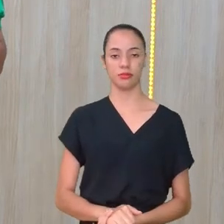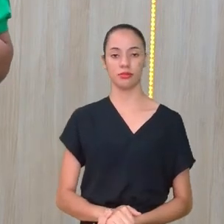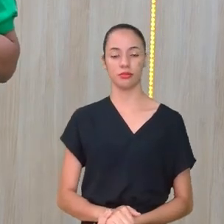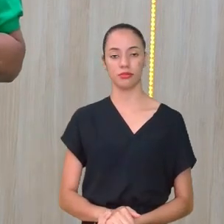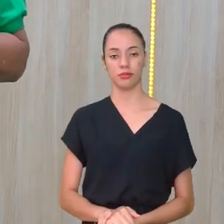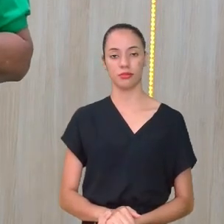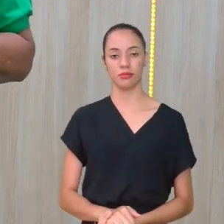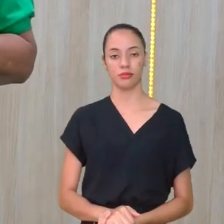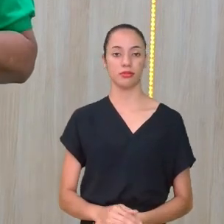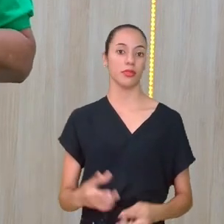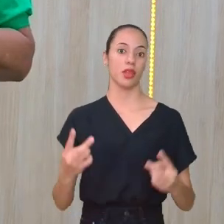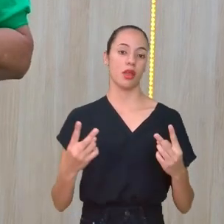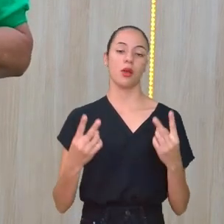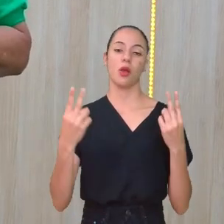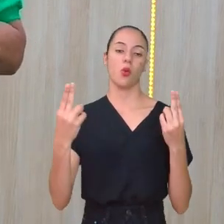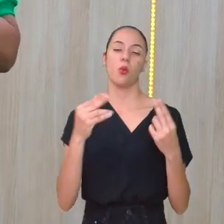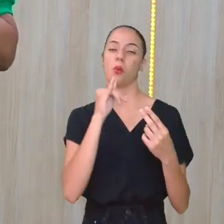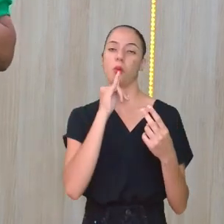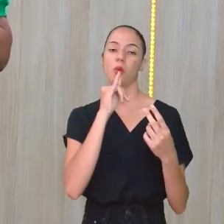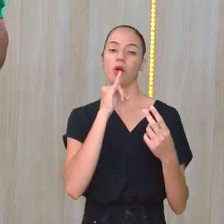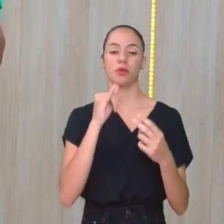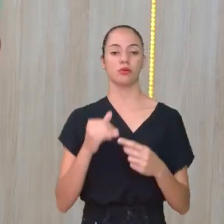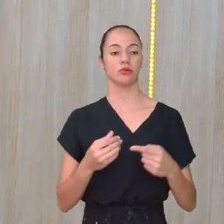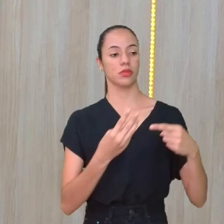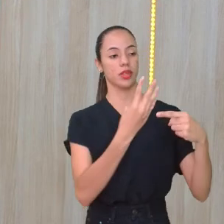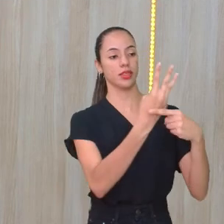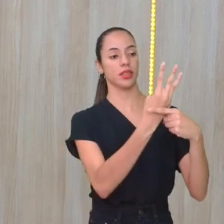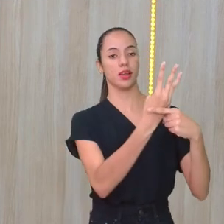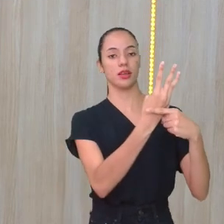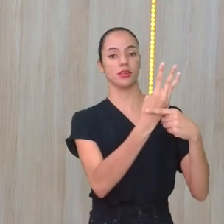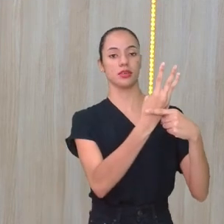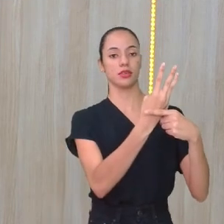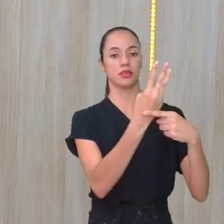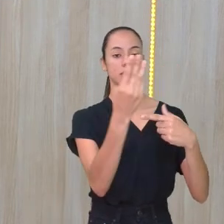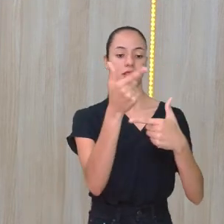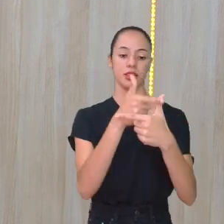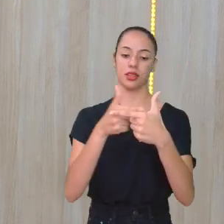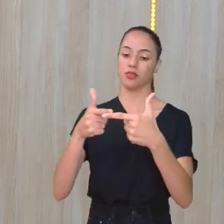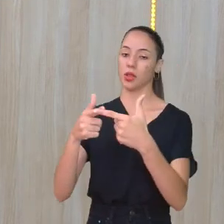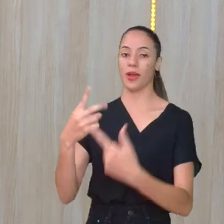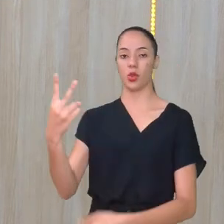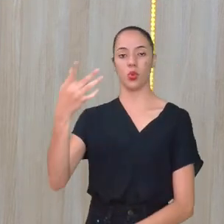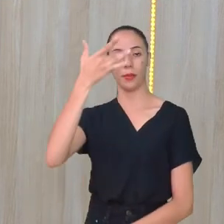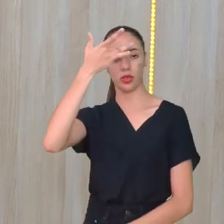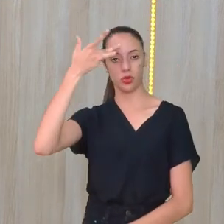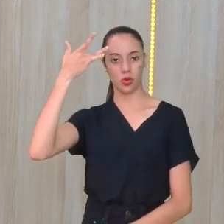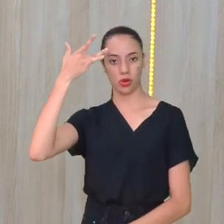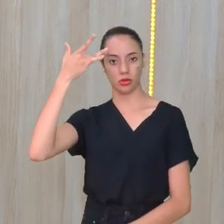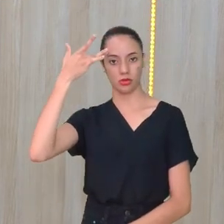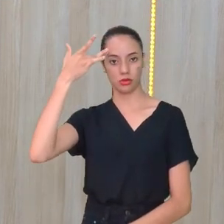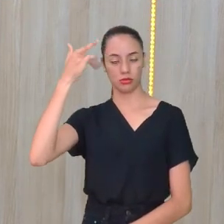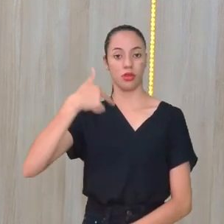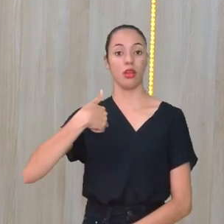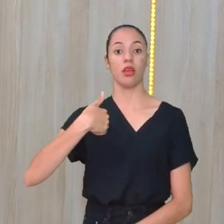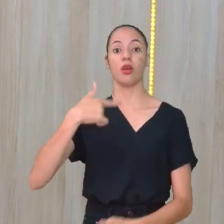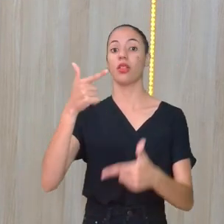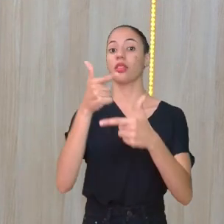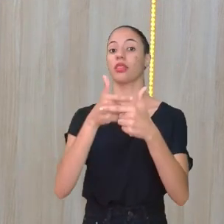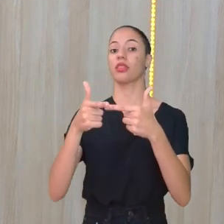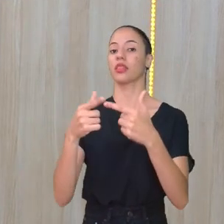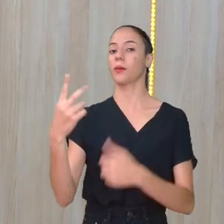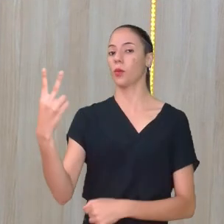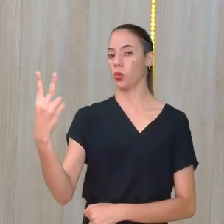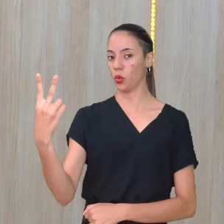o mesmo que você pegar 3 e dividir para 2 pessoas, né? Eu não estou dividindo por 2, o